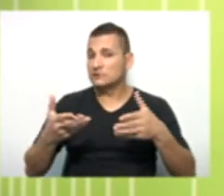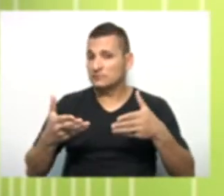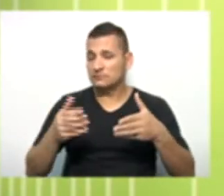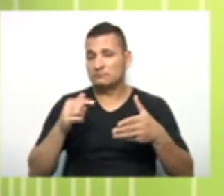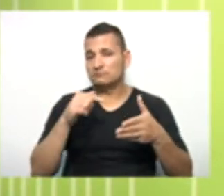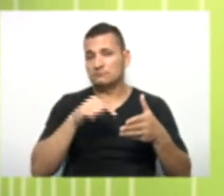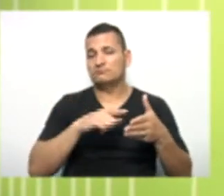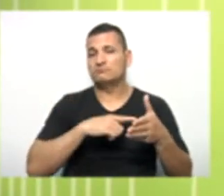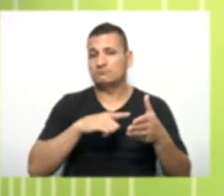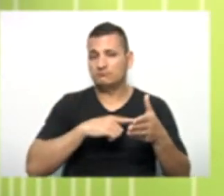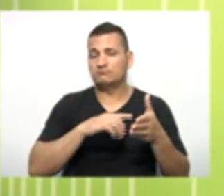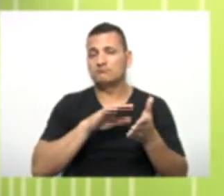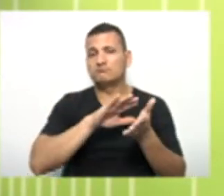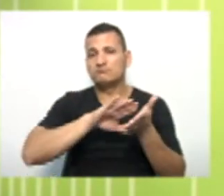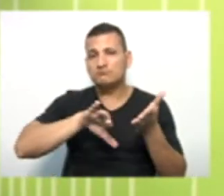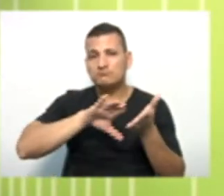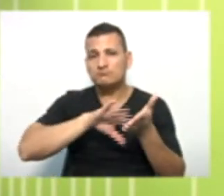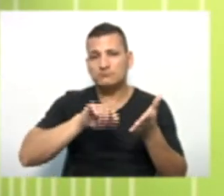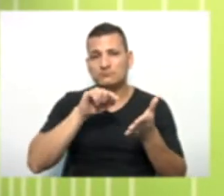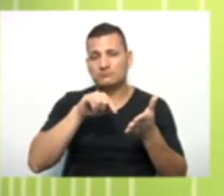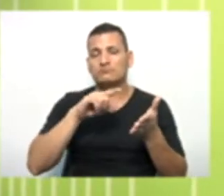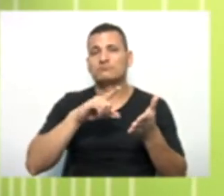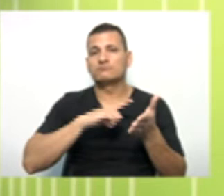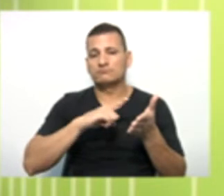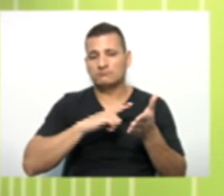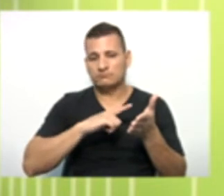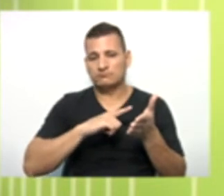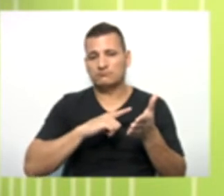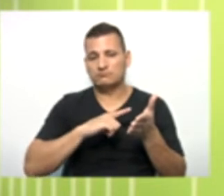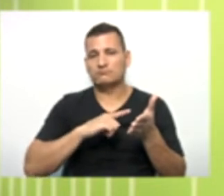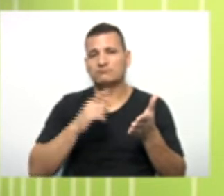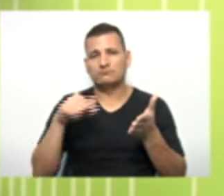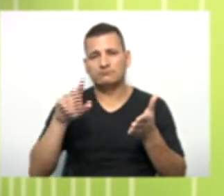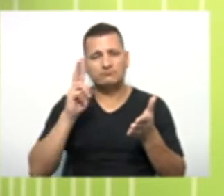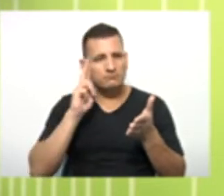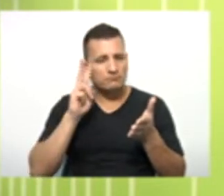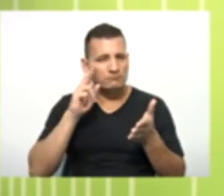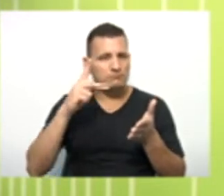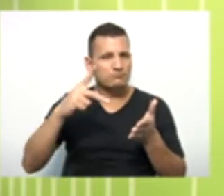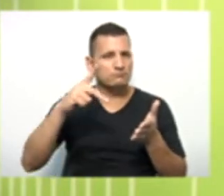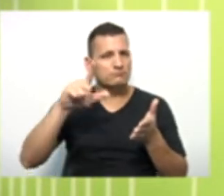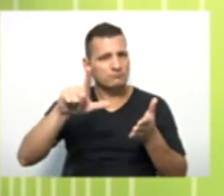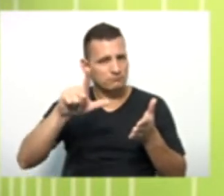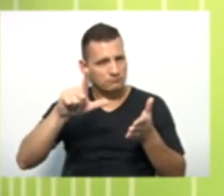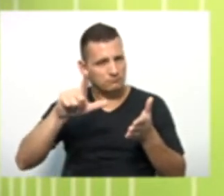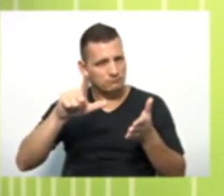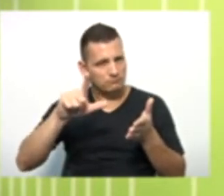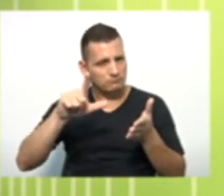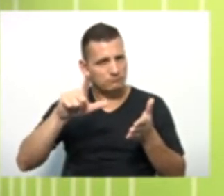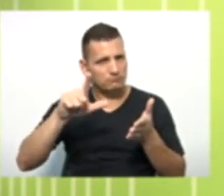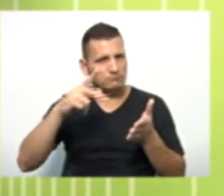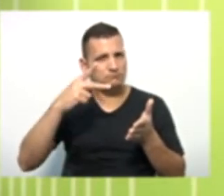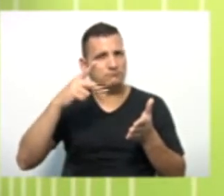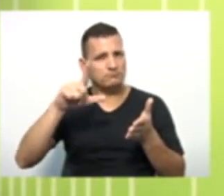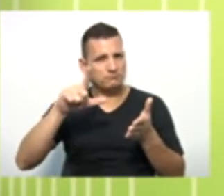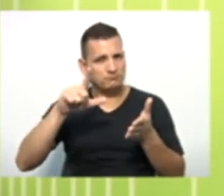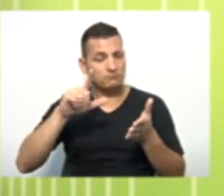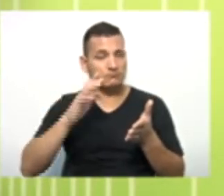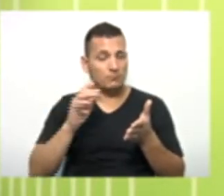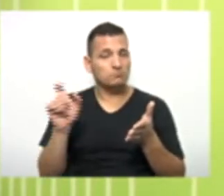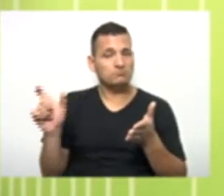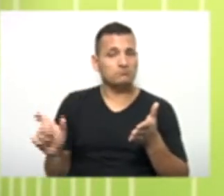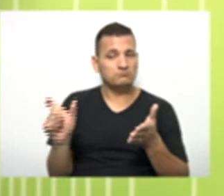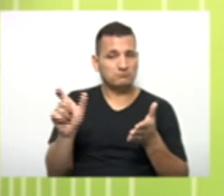capital integralizado que ele tirou do bolso, que está lá no PL, não sei se vocês lembram, lá na externa passada, que está lá no PL, ele